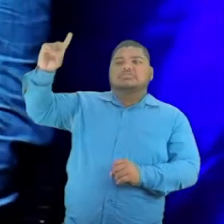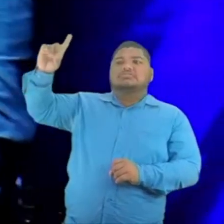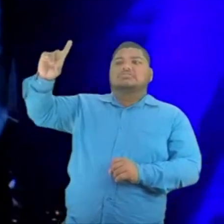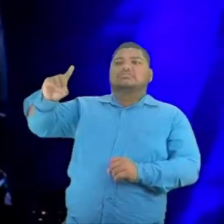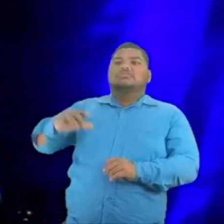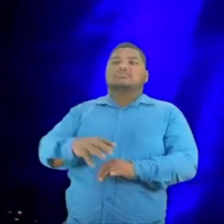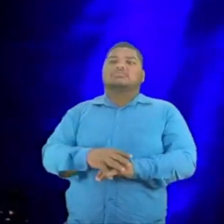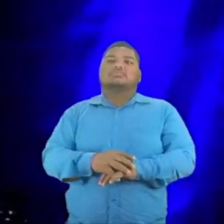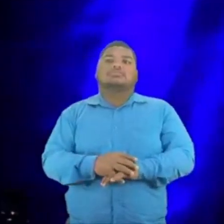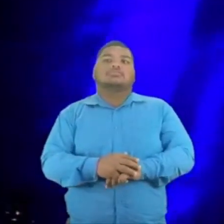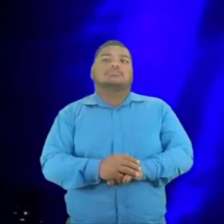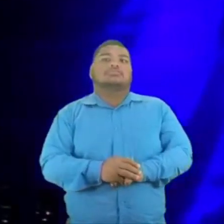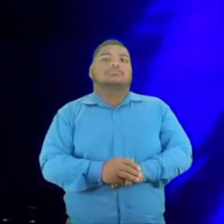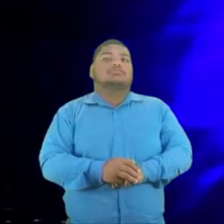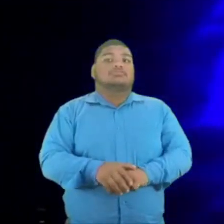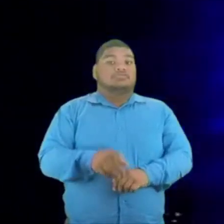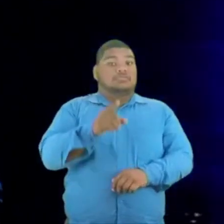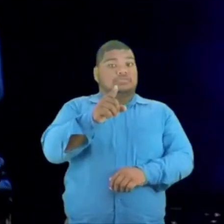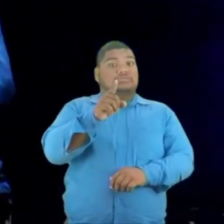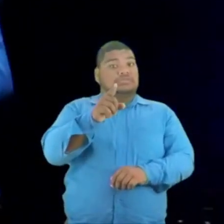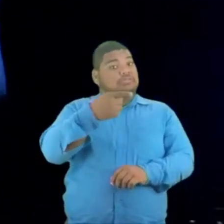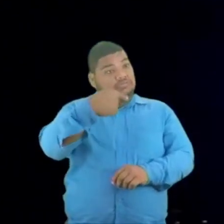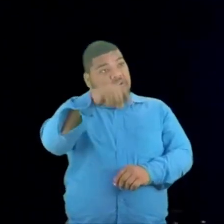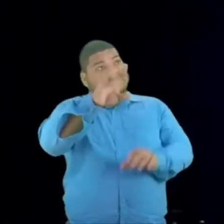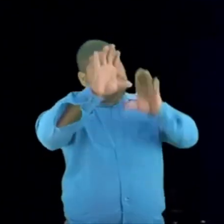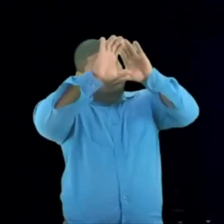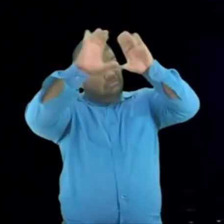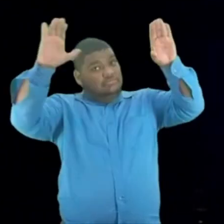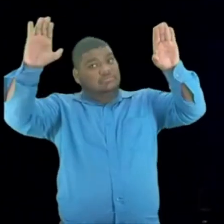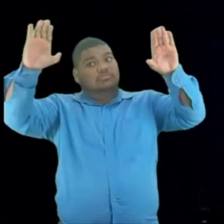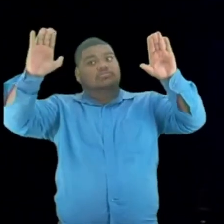filho do cão, você que não vai para o céu.